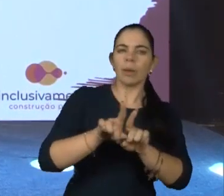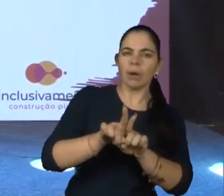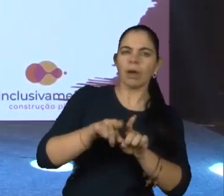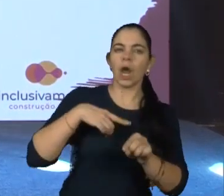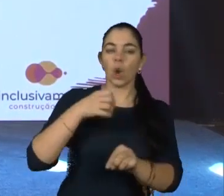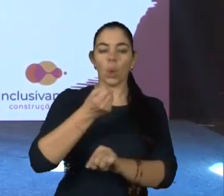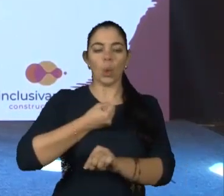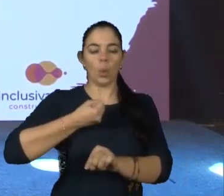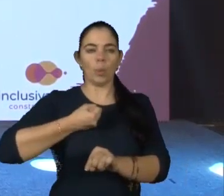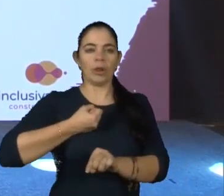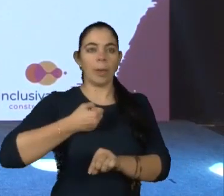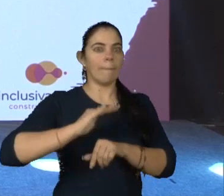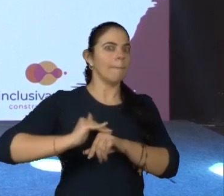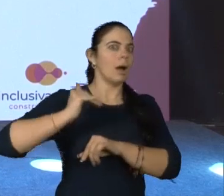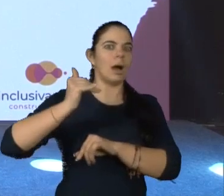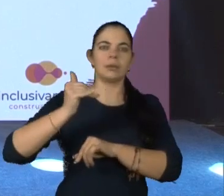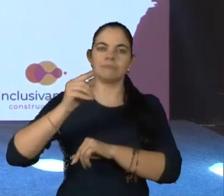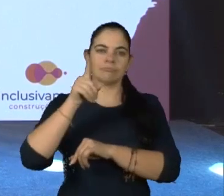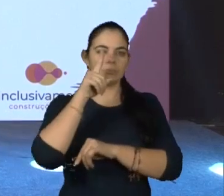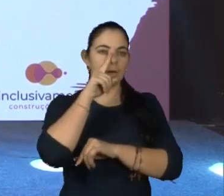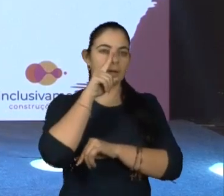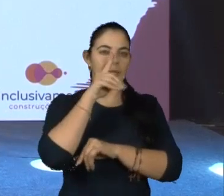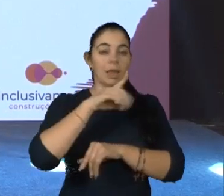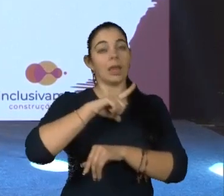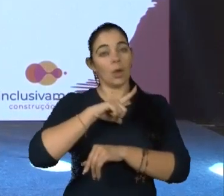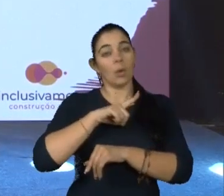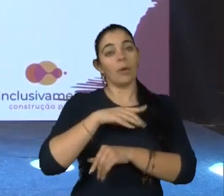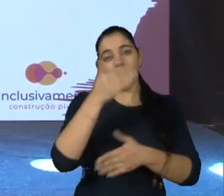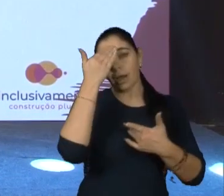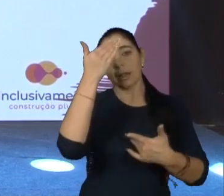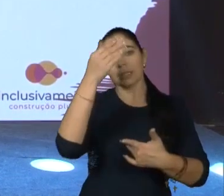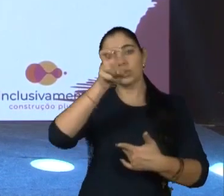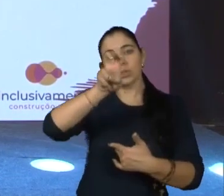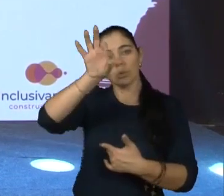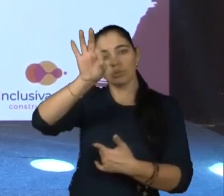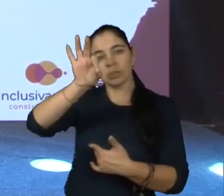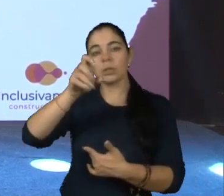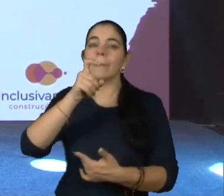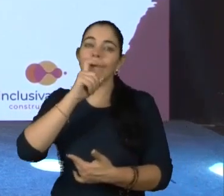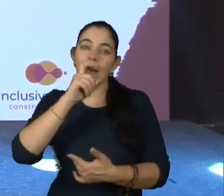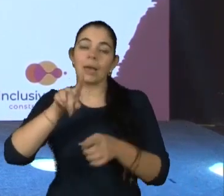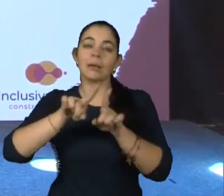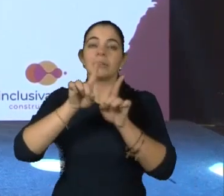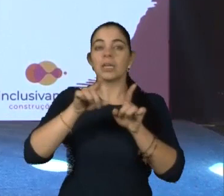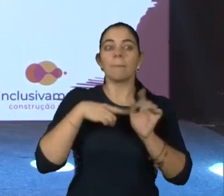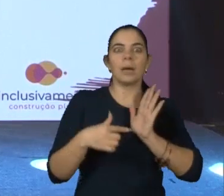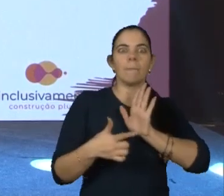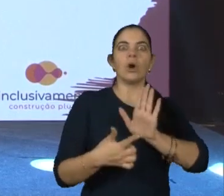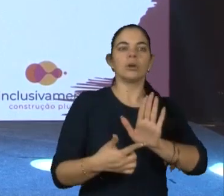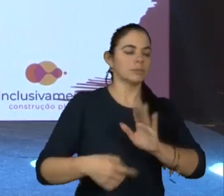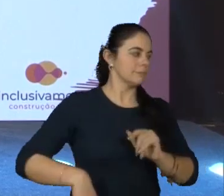o questionário têm mais mães. Então, agradeço aos 5% de pais aqui que participaram. Então, reflete bem